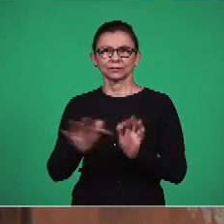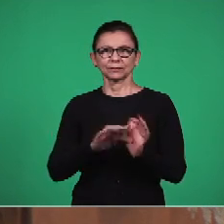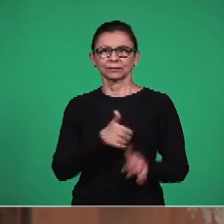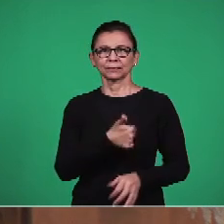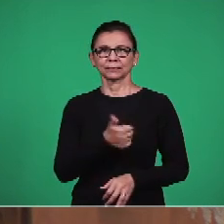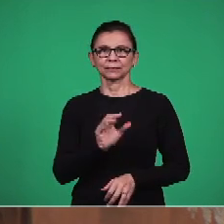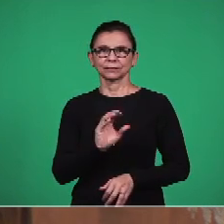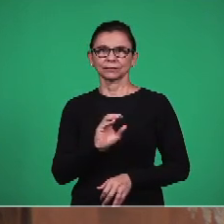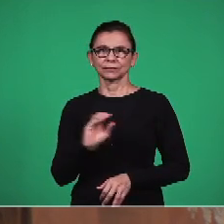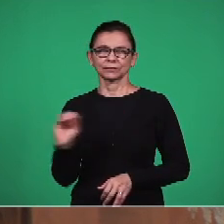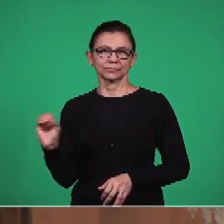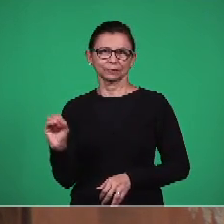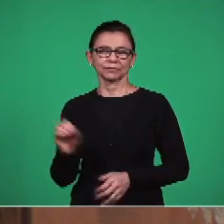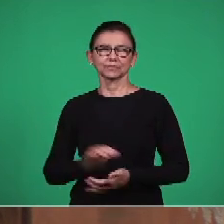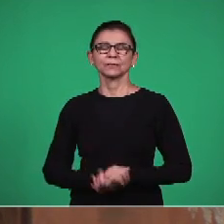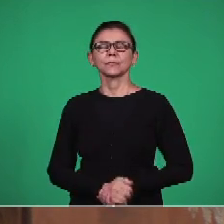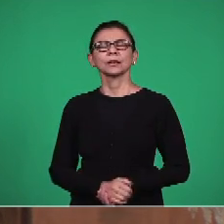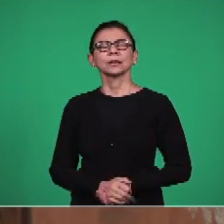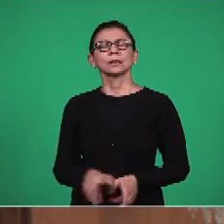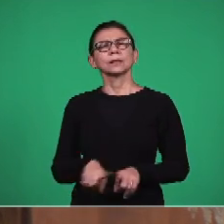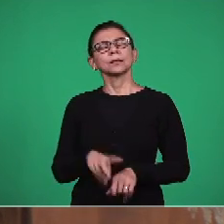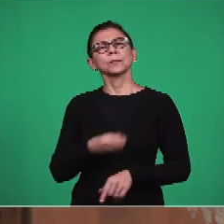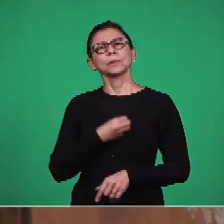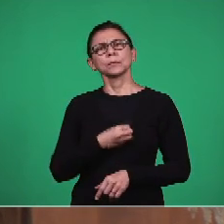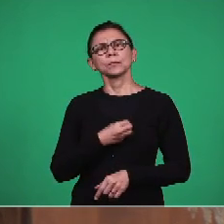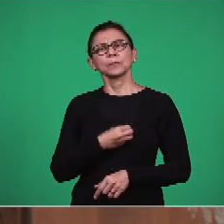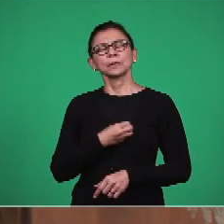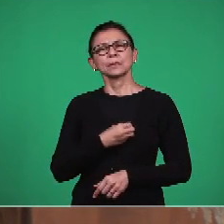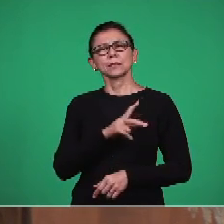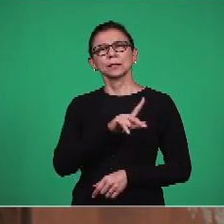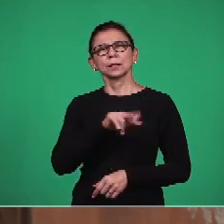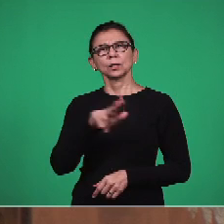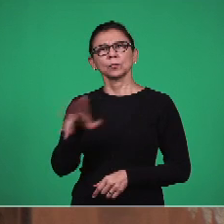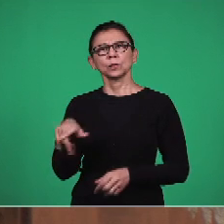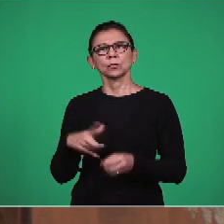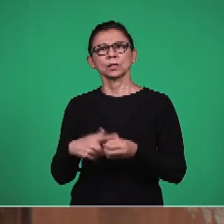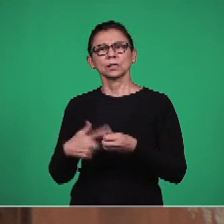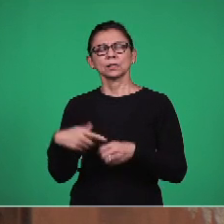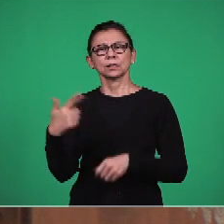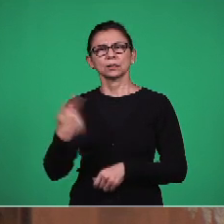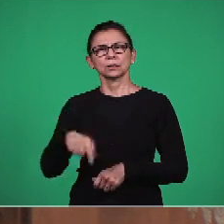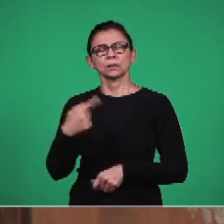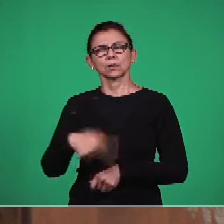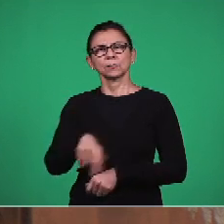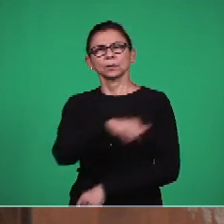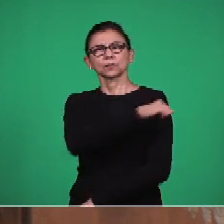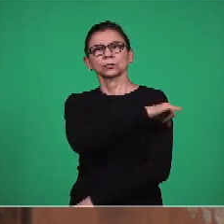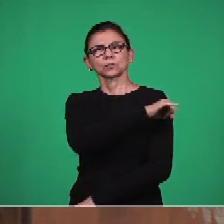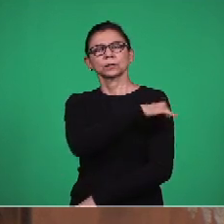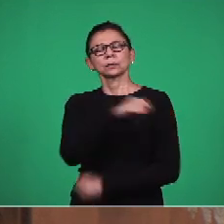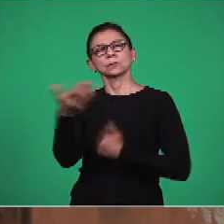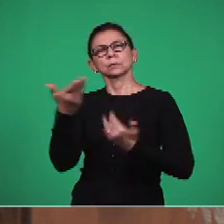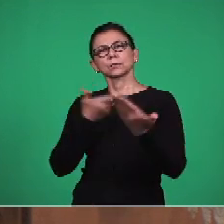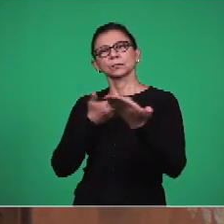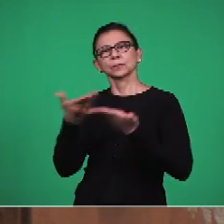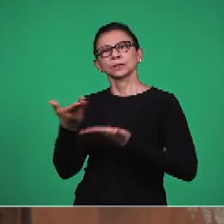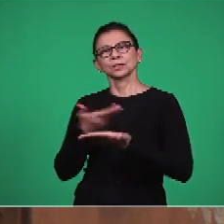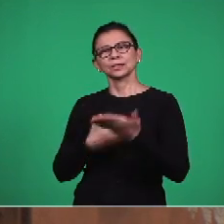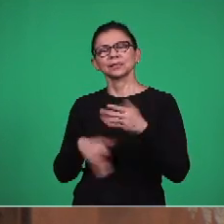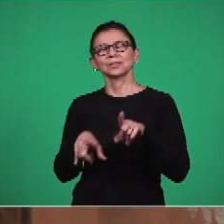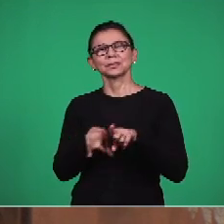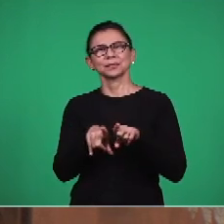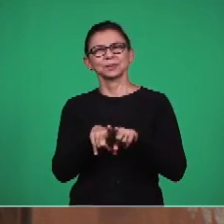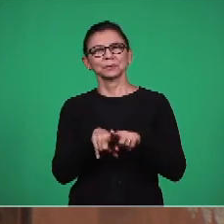participando conosco os irmãos da cidade de Queimados, das igrejas ali em Queimados, no Rio de Janeiro, estão contribuindo conosco e na participação